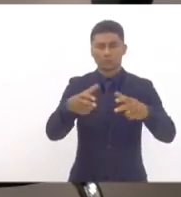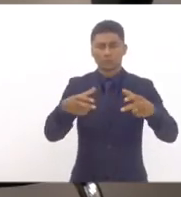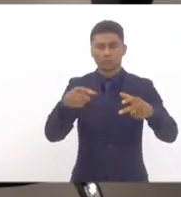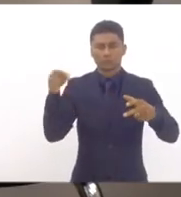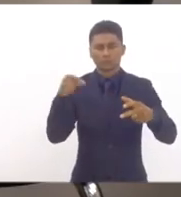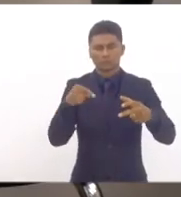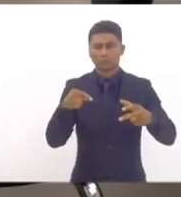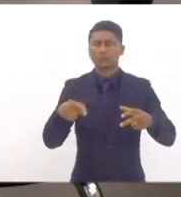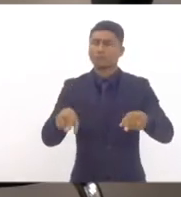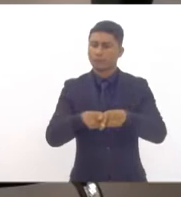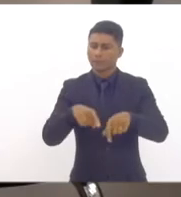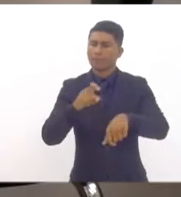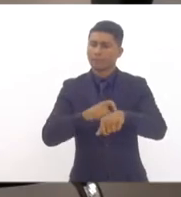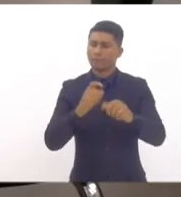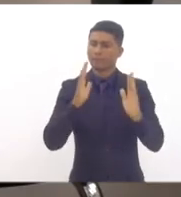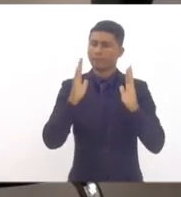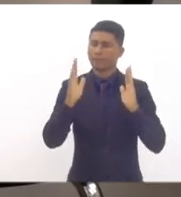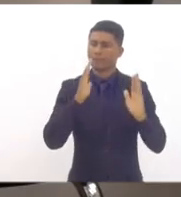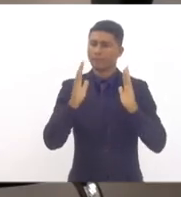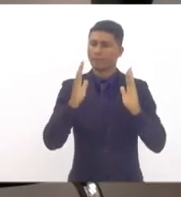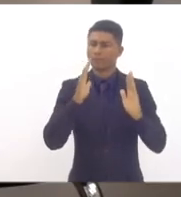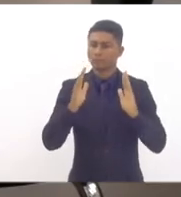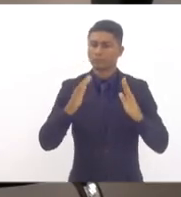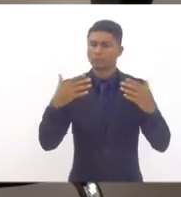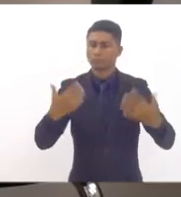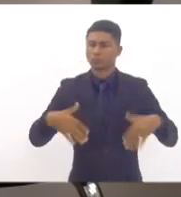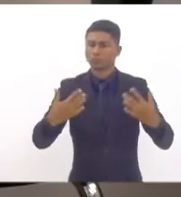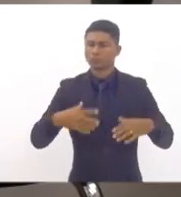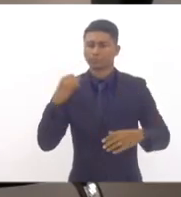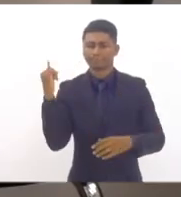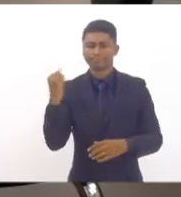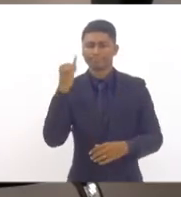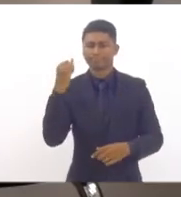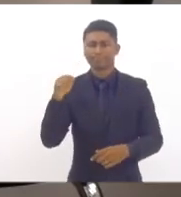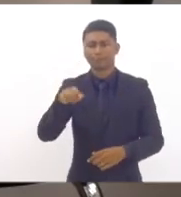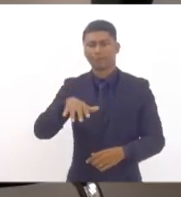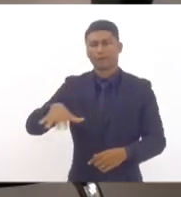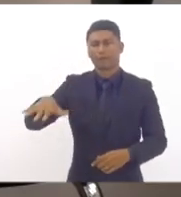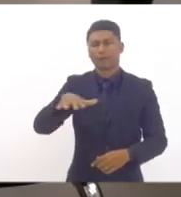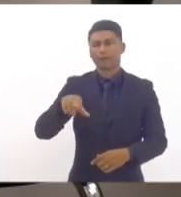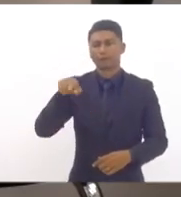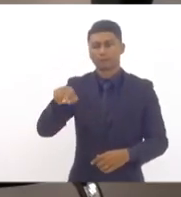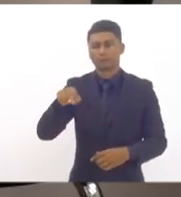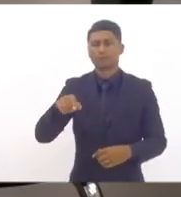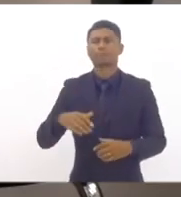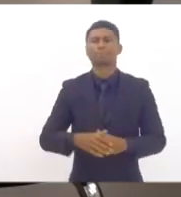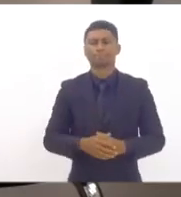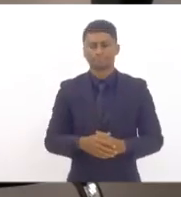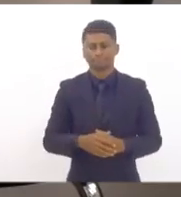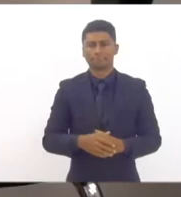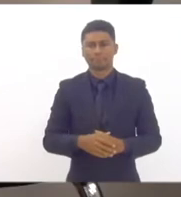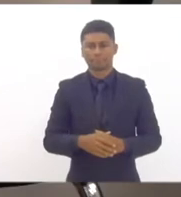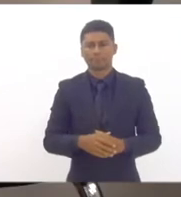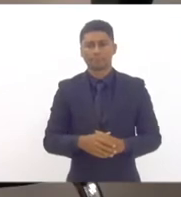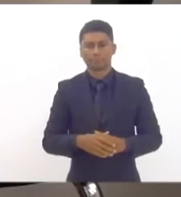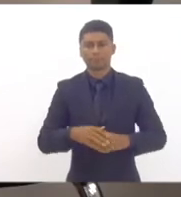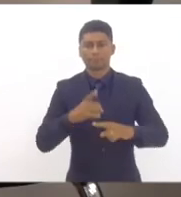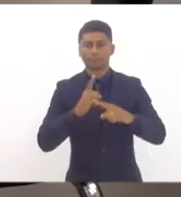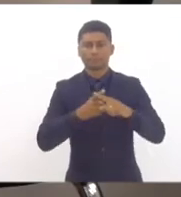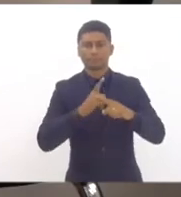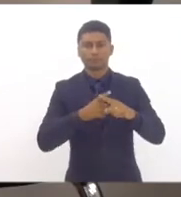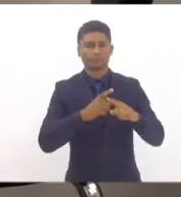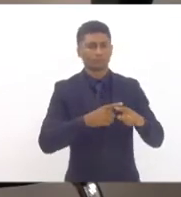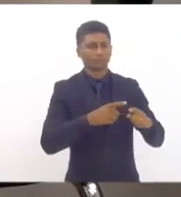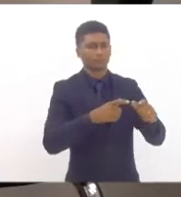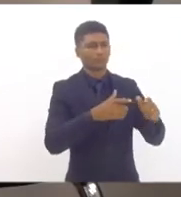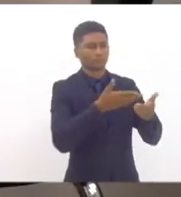foi estratégico para o mecanismo ter essa área de trabalho aperfeiçoada, dada o fechamento dos